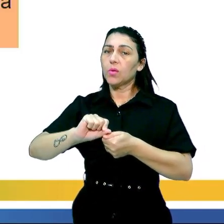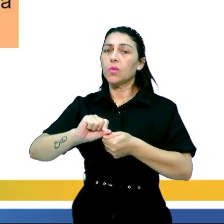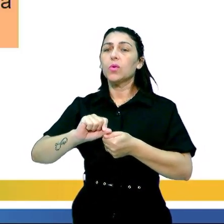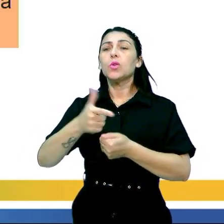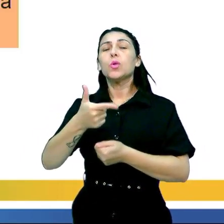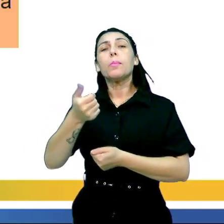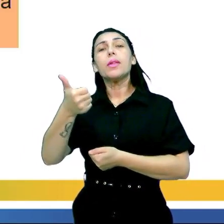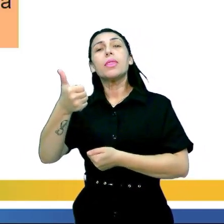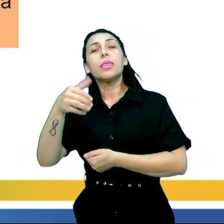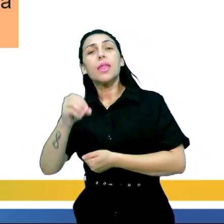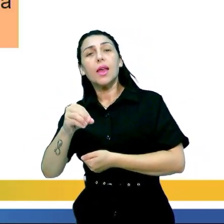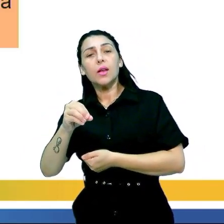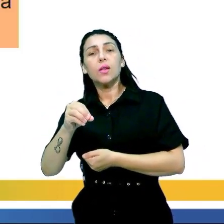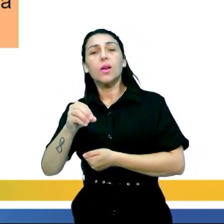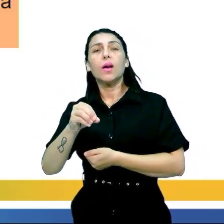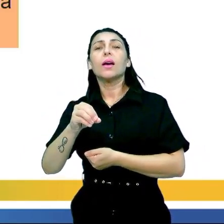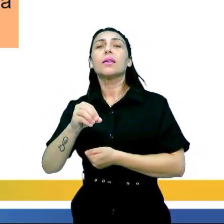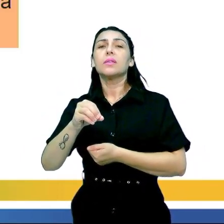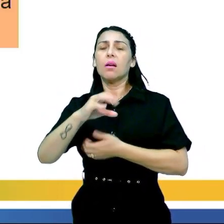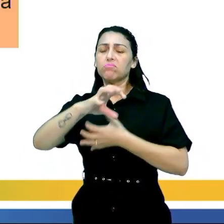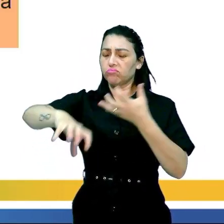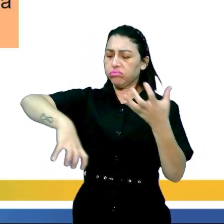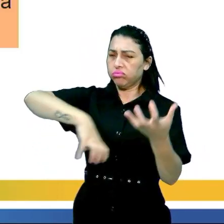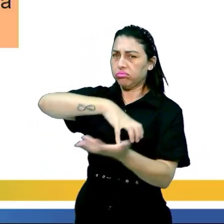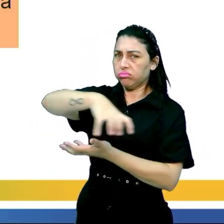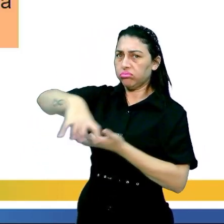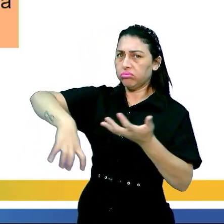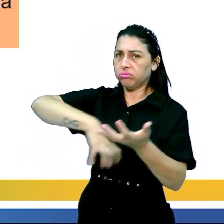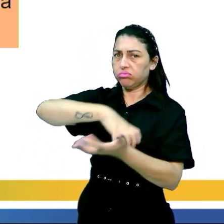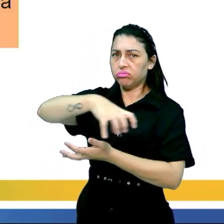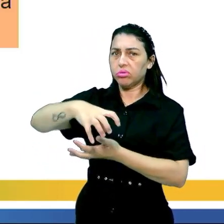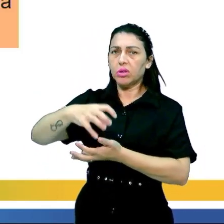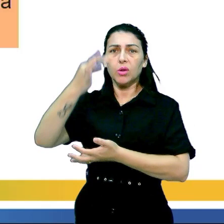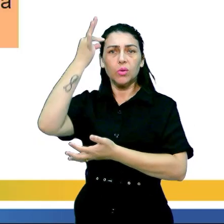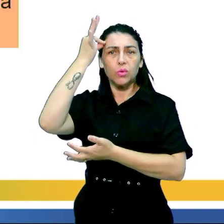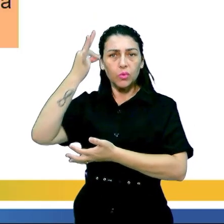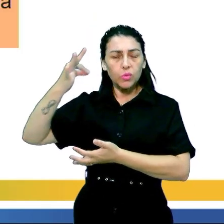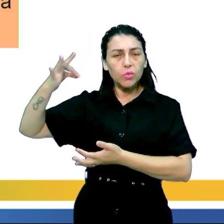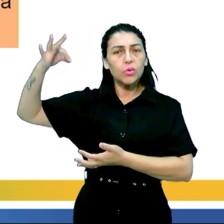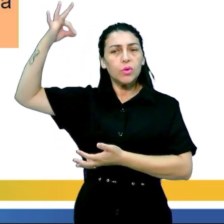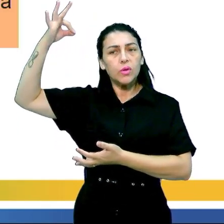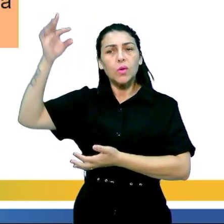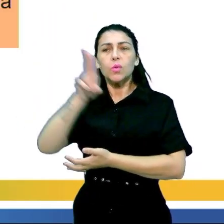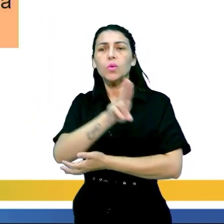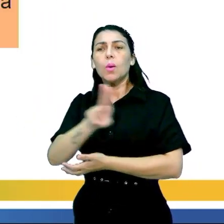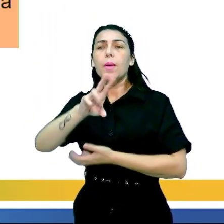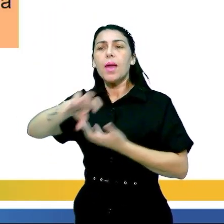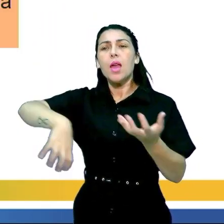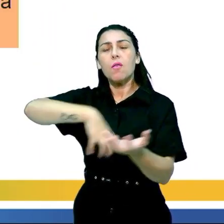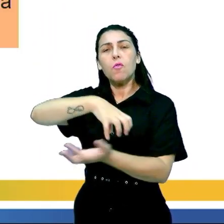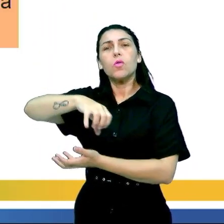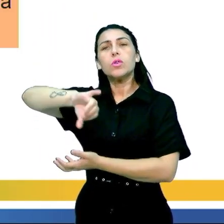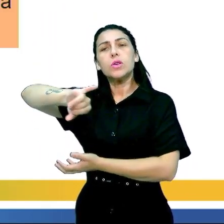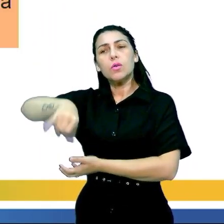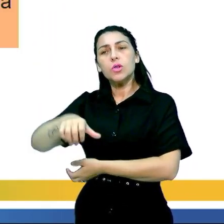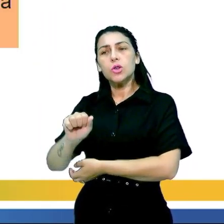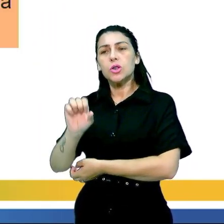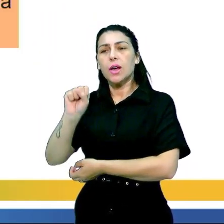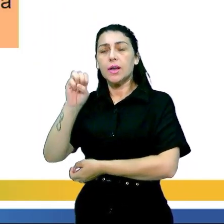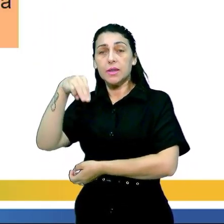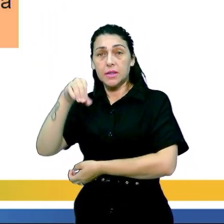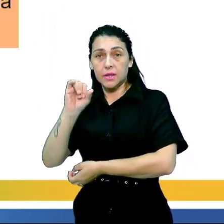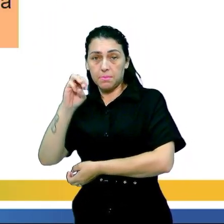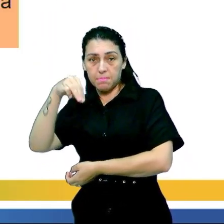gerando em 2010 uma onda revolucionária por toda a Tunísia, que ficou conhecida como Revolução